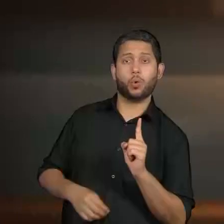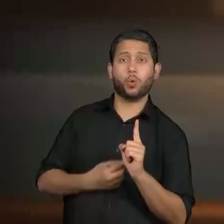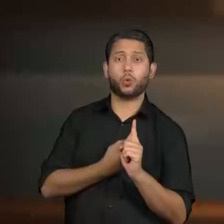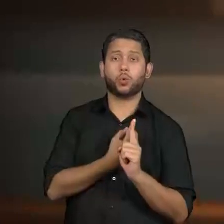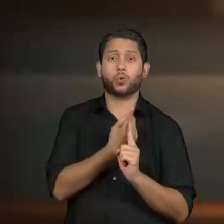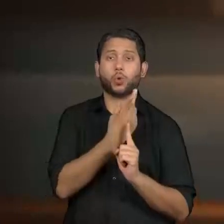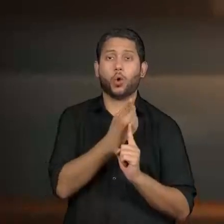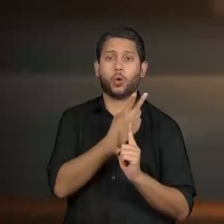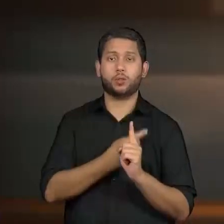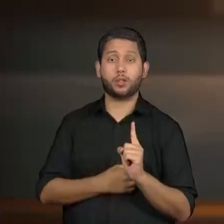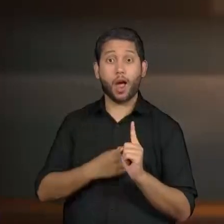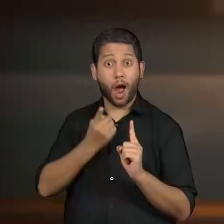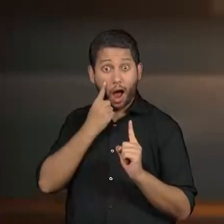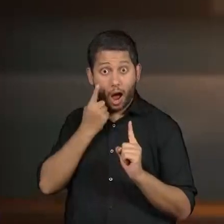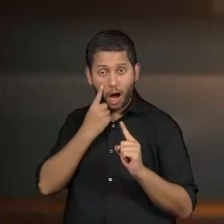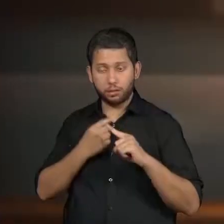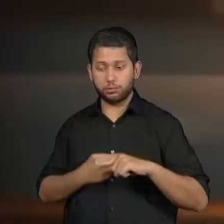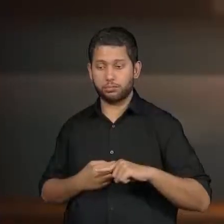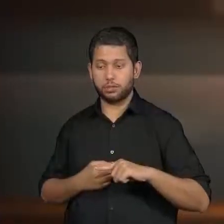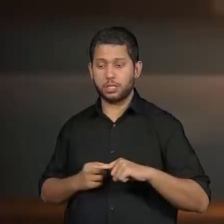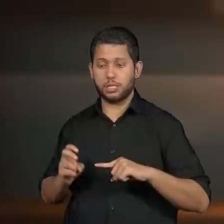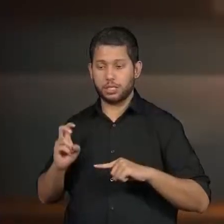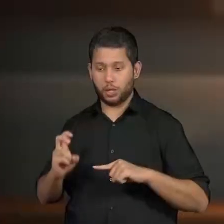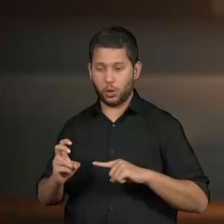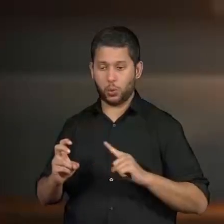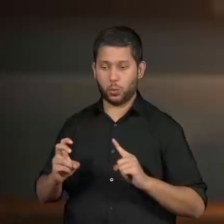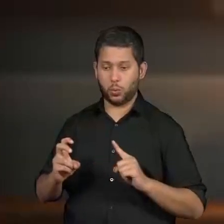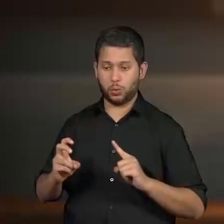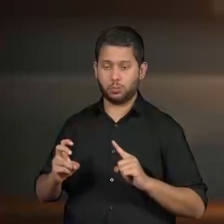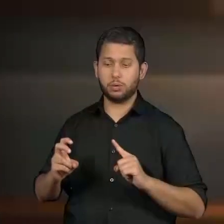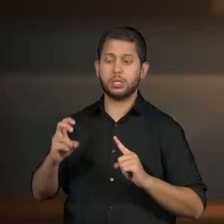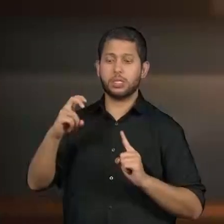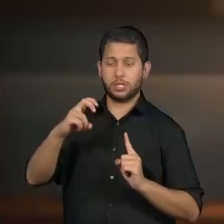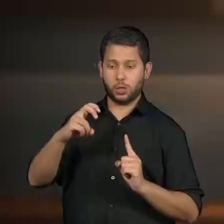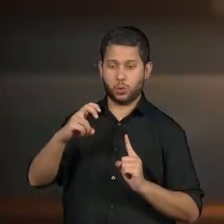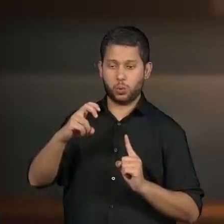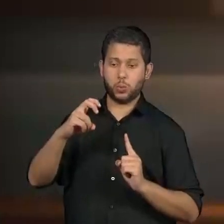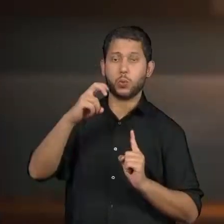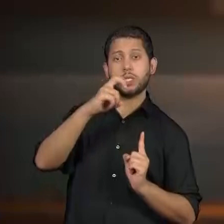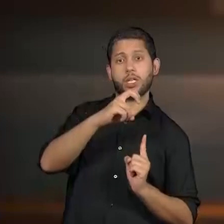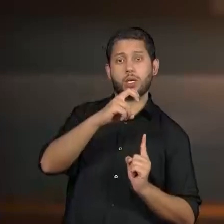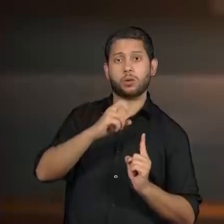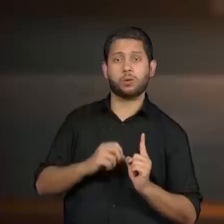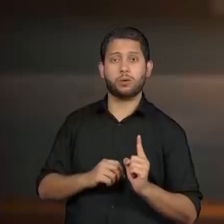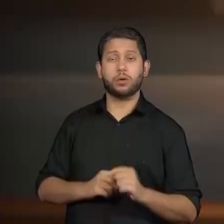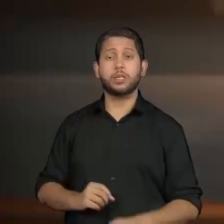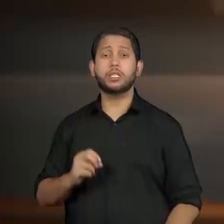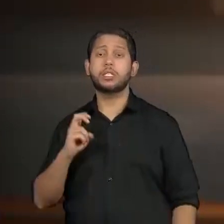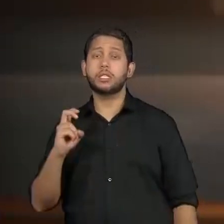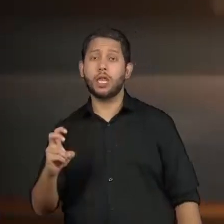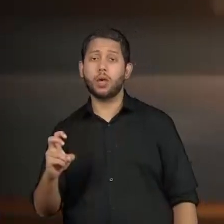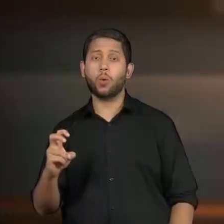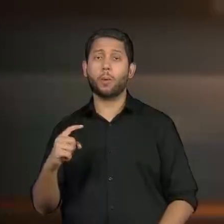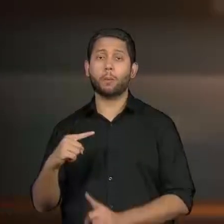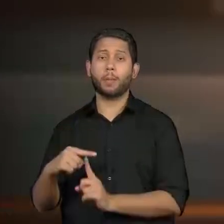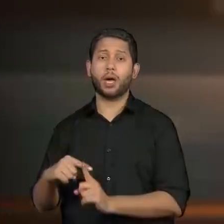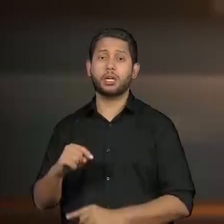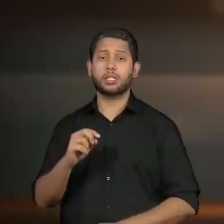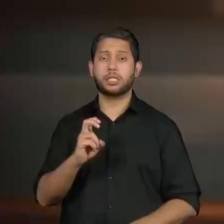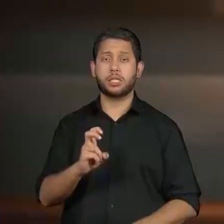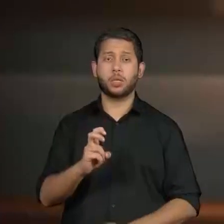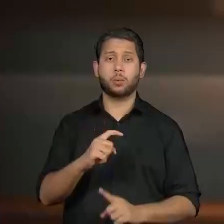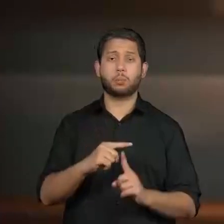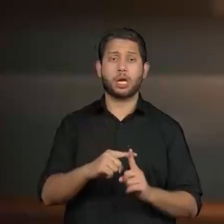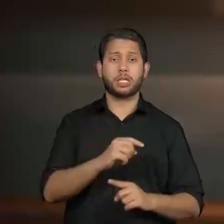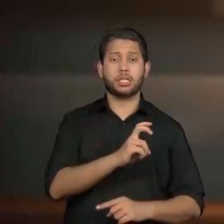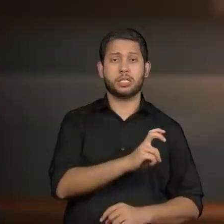minutos. Cheguei na hora cheia e o meu relógio virou para 14 horas. Então, o meu ponteiro dos minutos